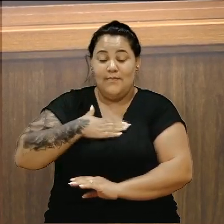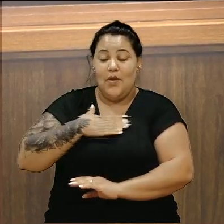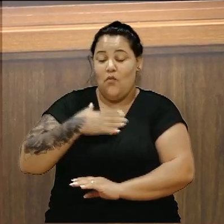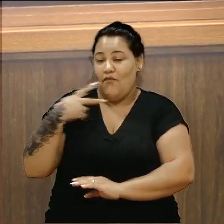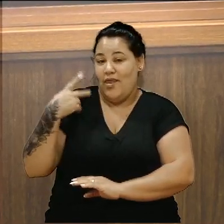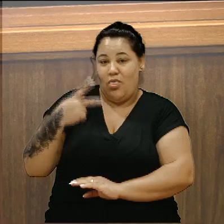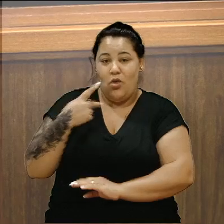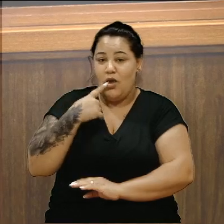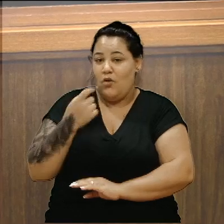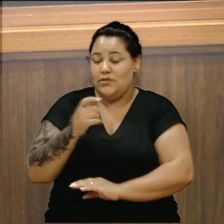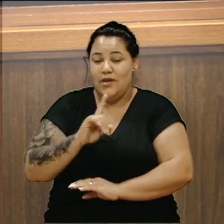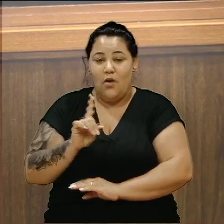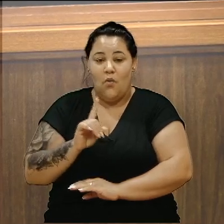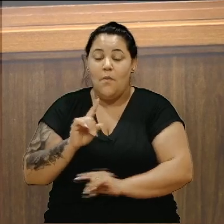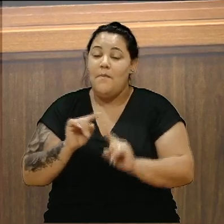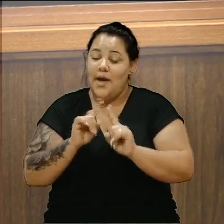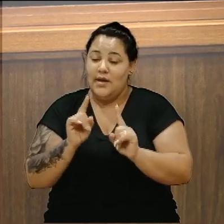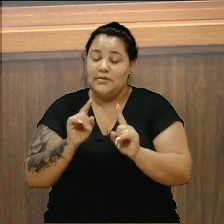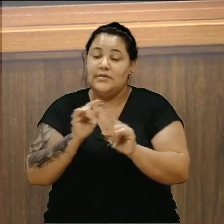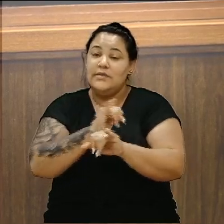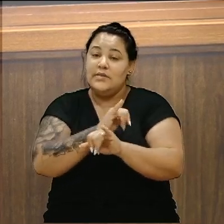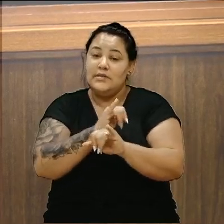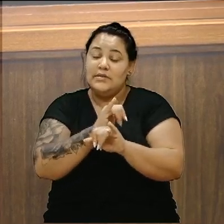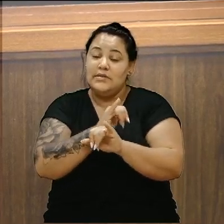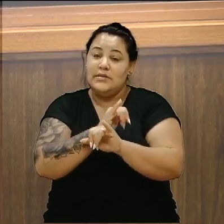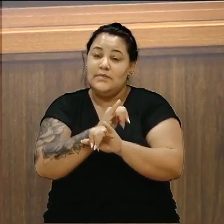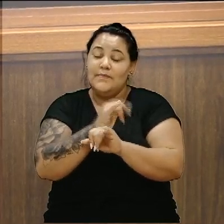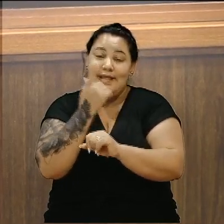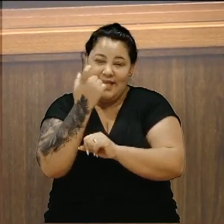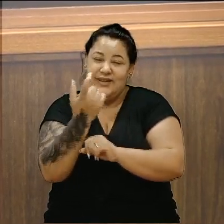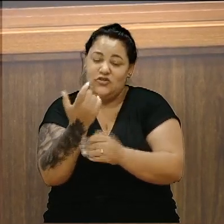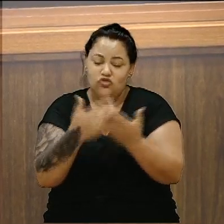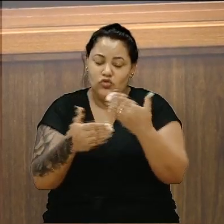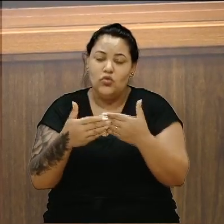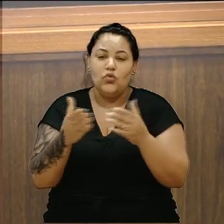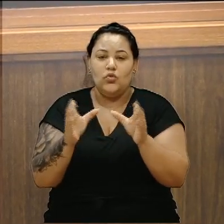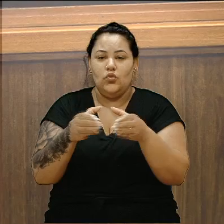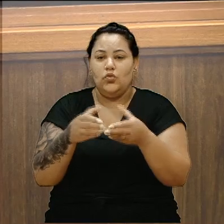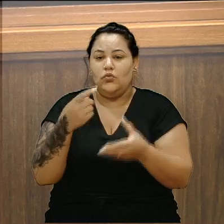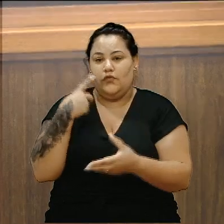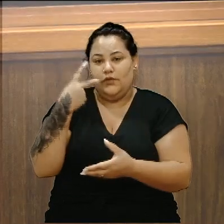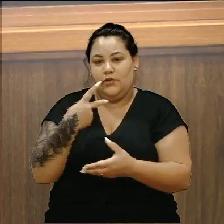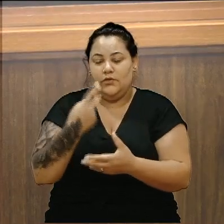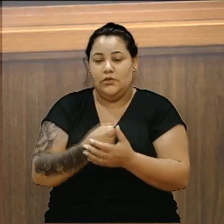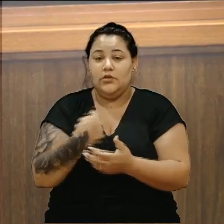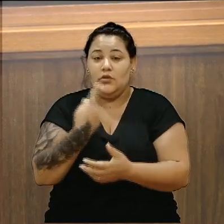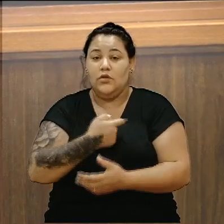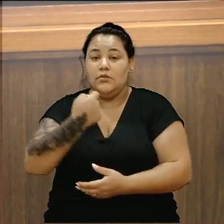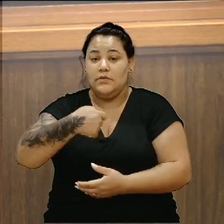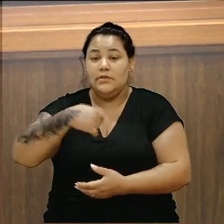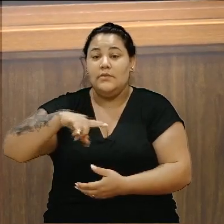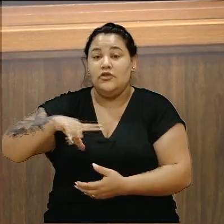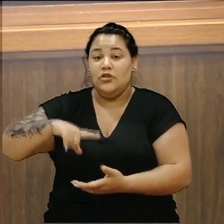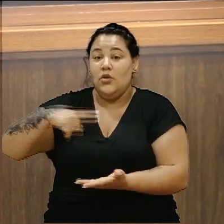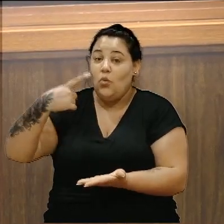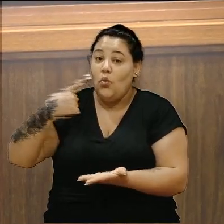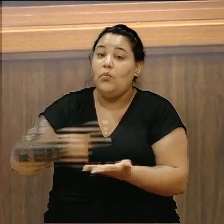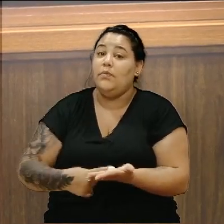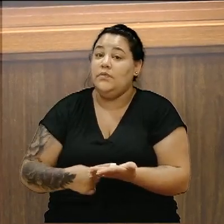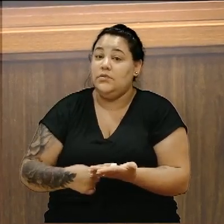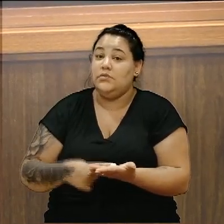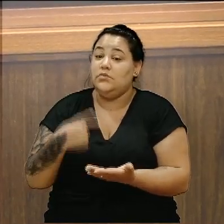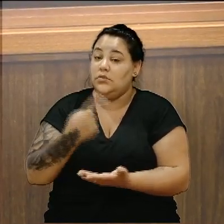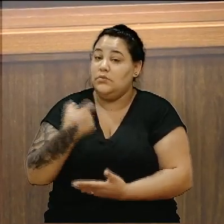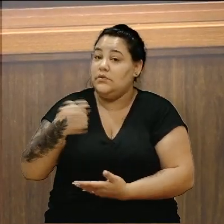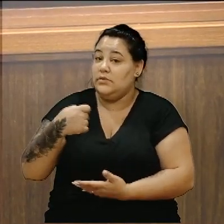passam a ser de interesse do coletivo, de todos os vereadores e vereadoras. Nós temos o compromisso, deveríamos todos ter,